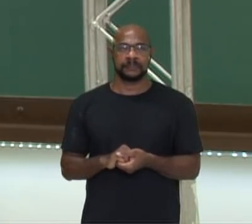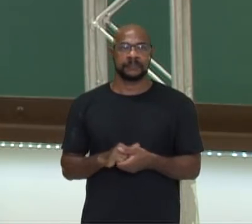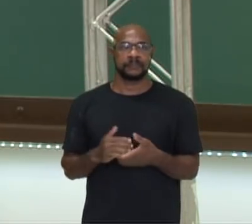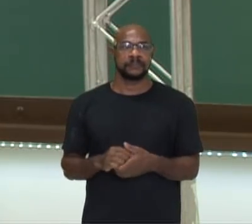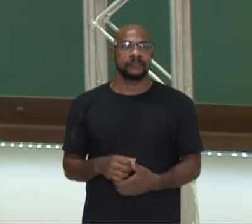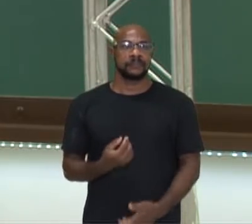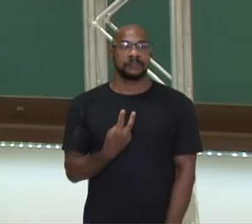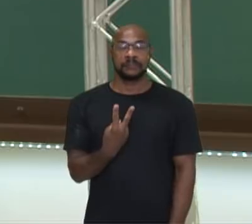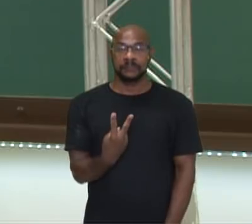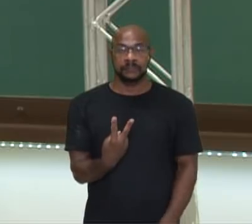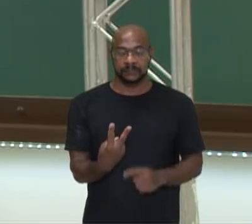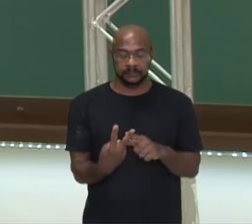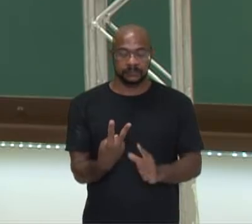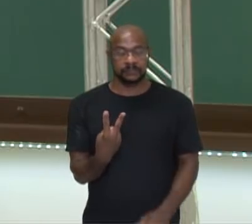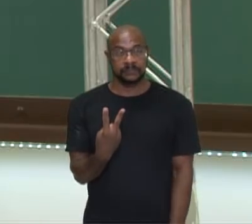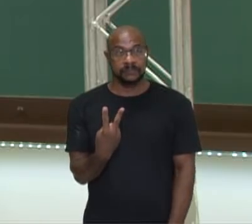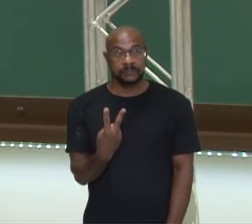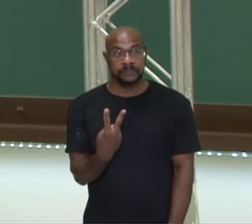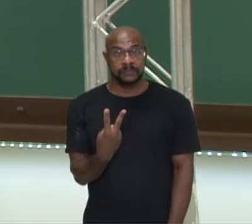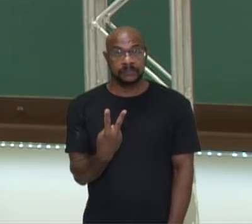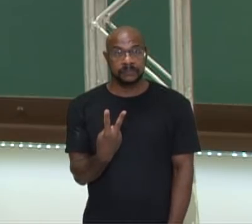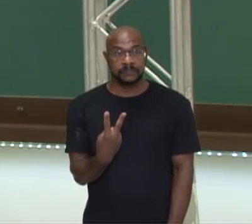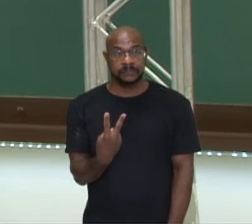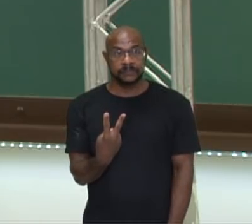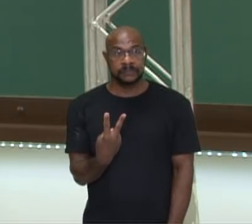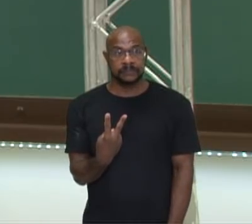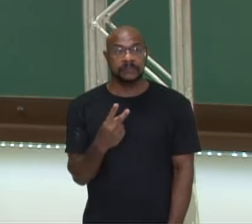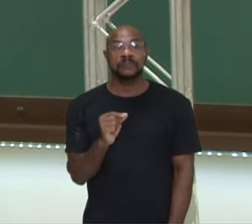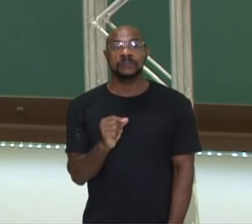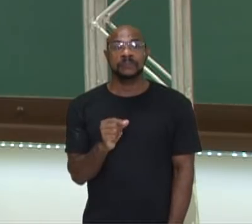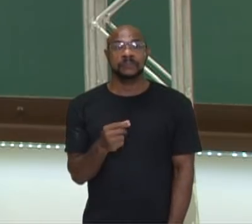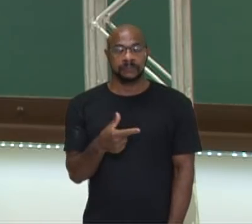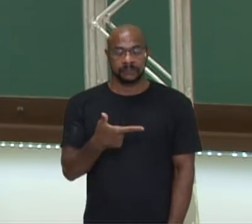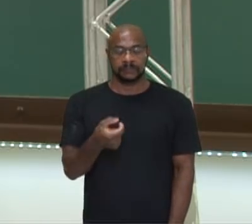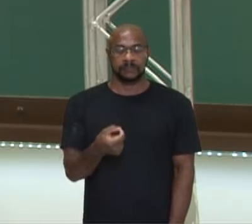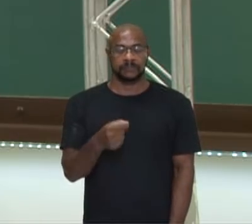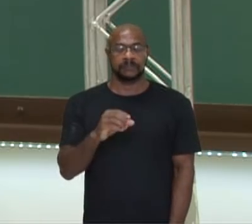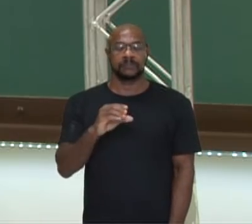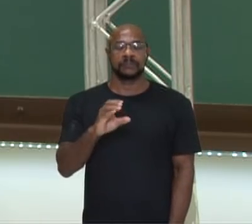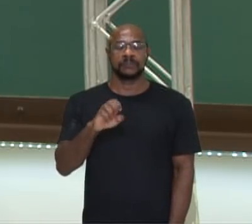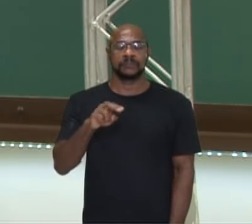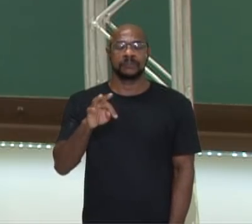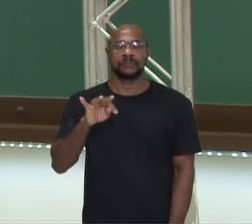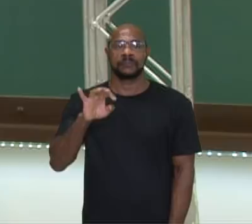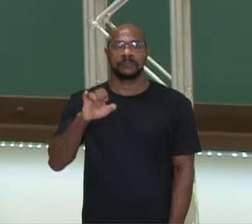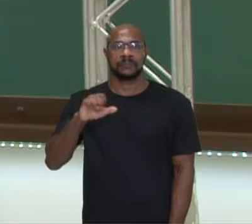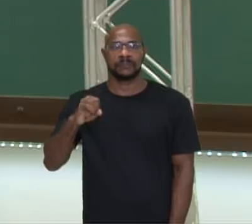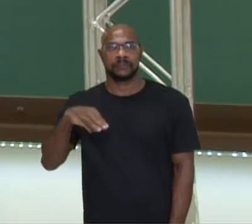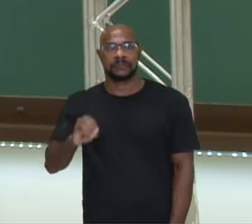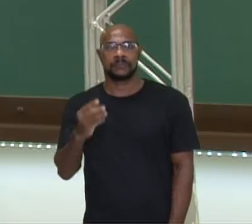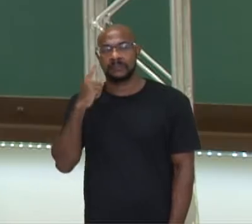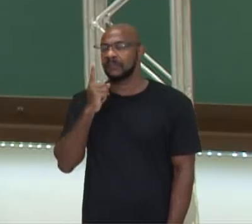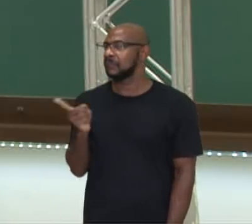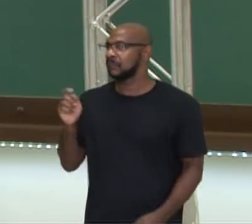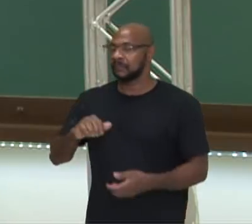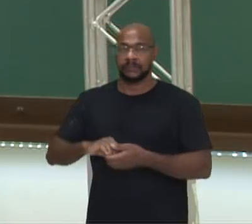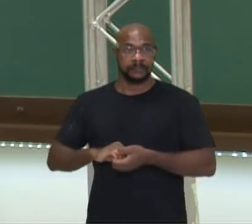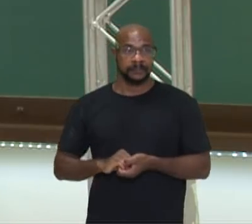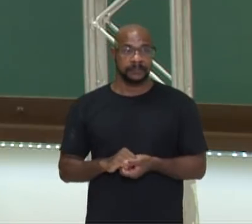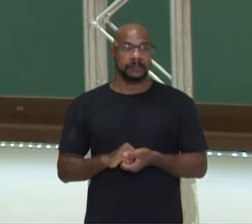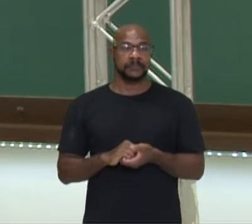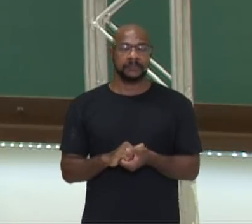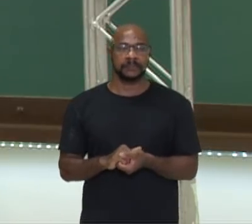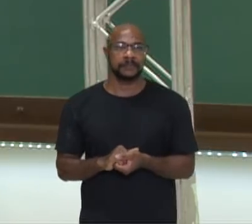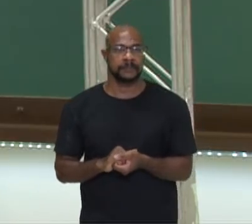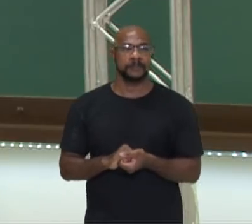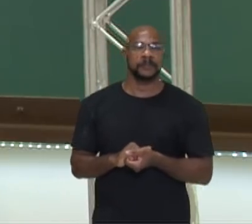2 décimos vira o quê? 20 centésimos. 20 dividido por 4, 5. E 5 vezes 4